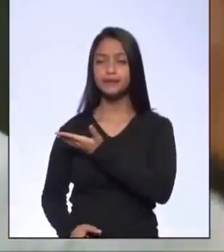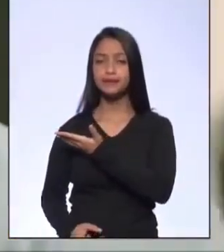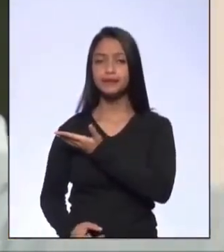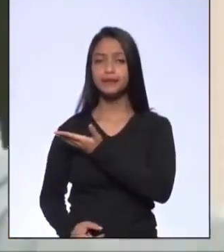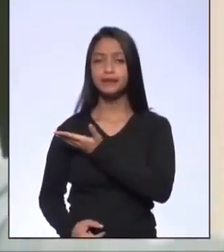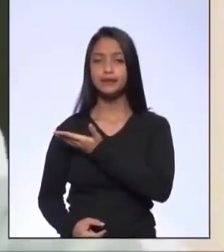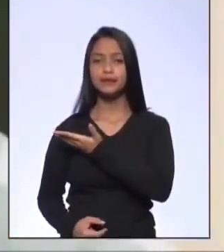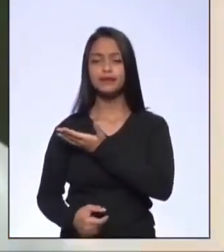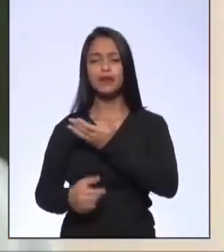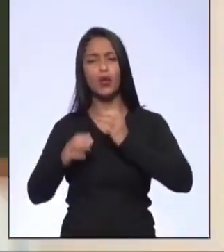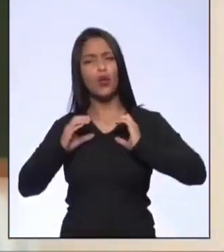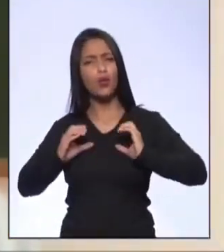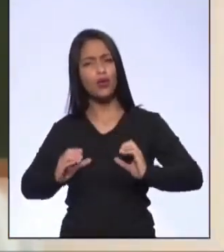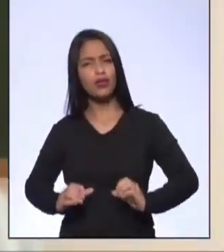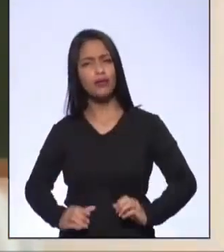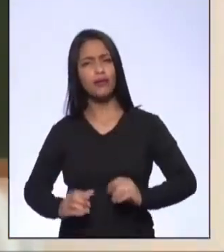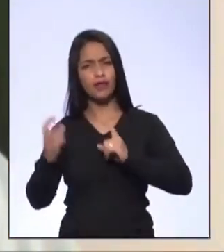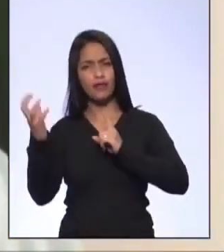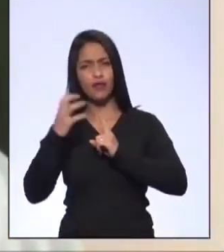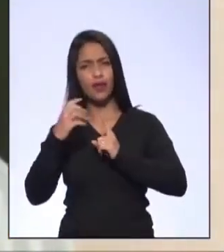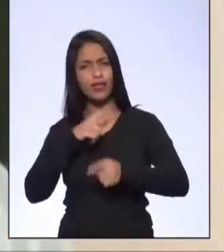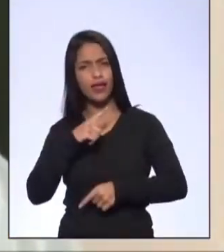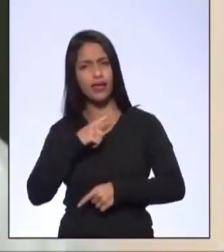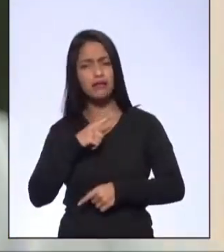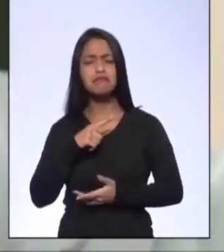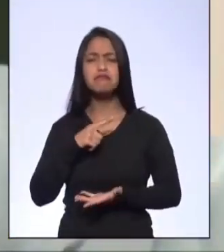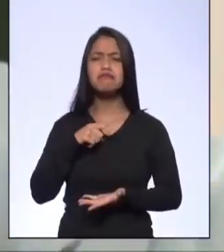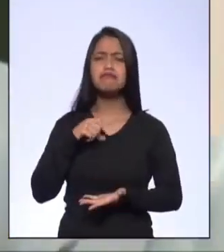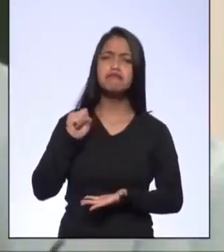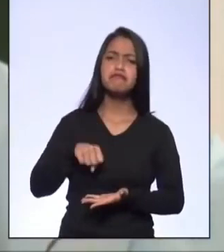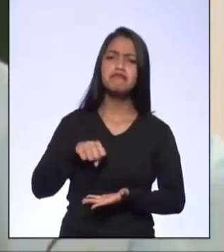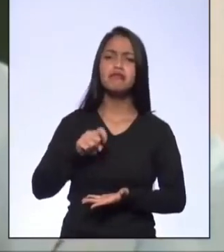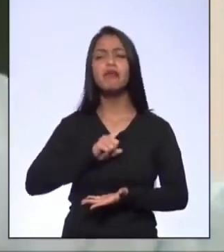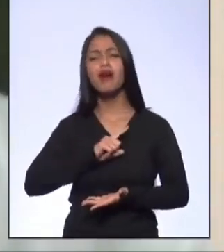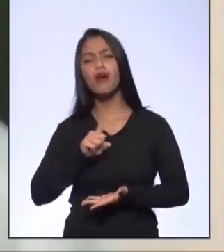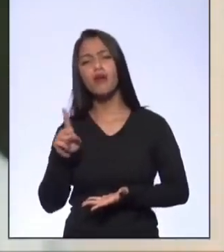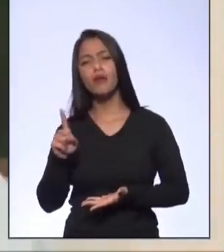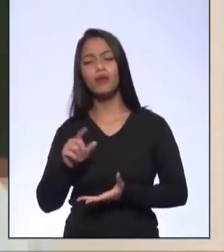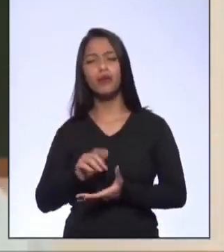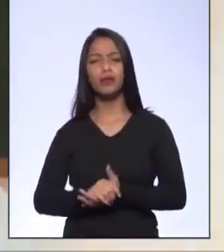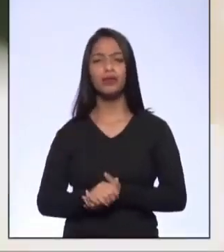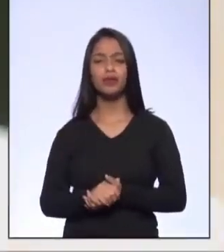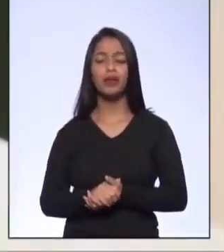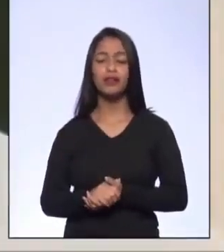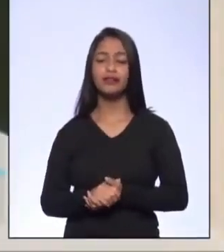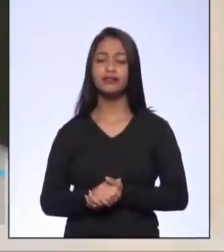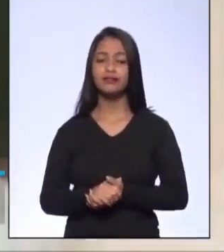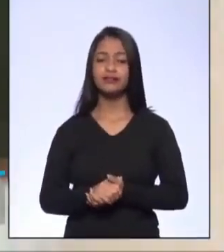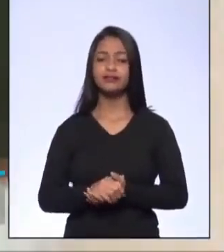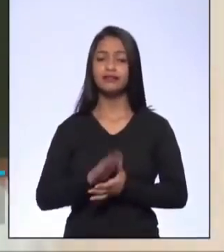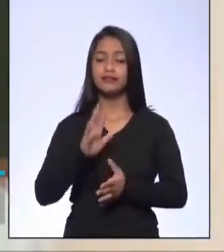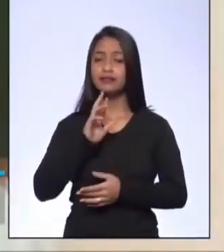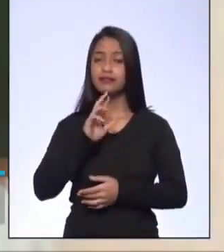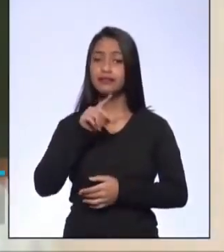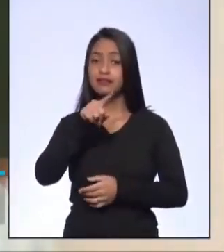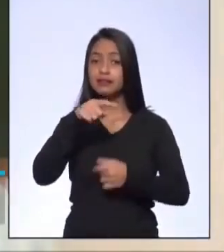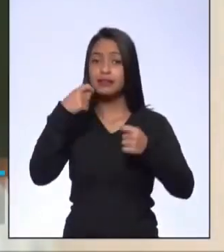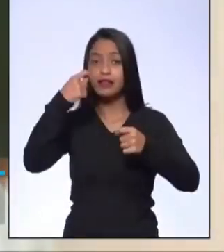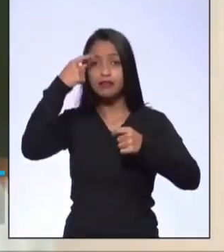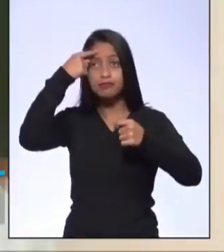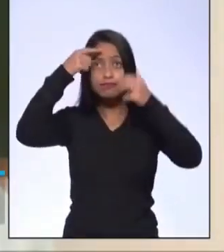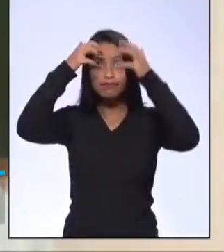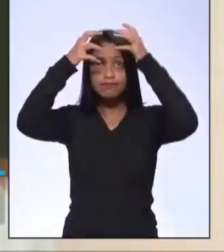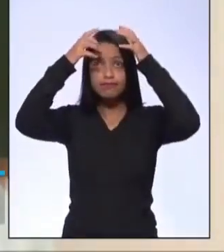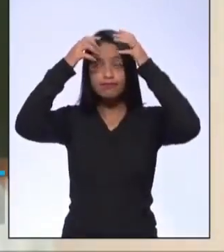meu comportamento? E aí, gente? Eu estou falando aqui, ó, eu estou dando só o caminho, mas a resposta tem que construir aí,